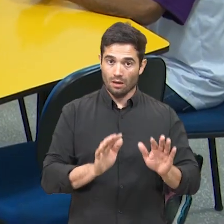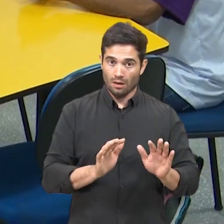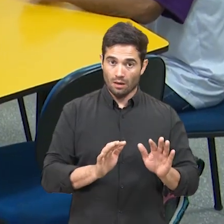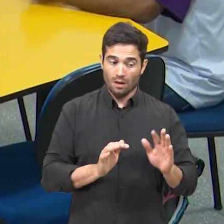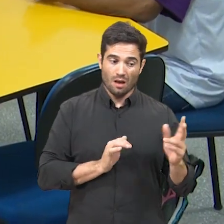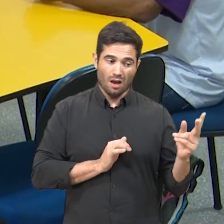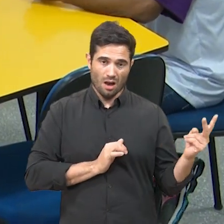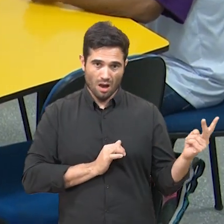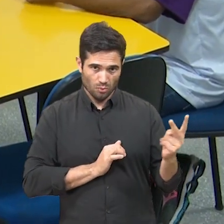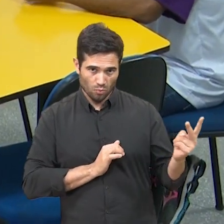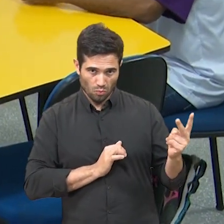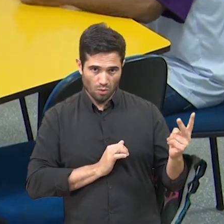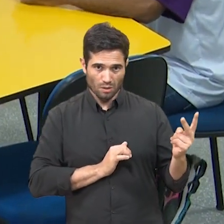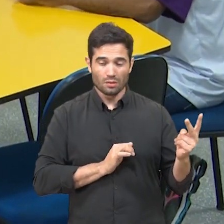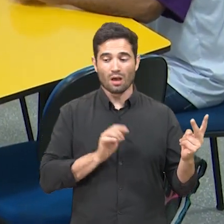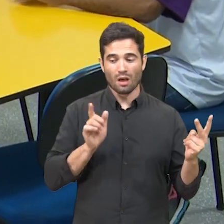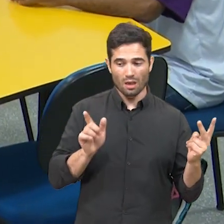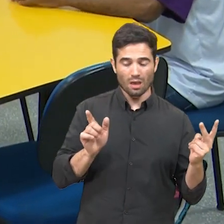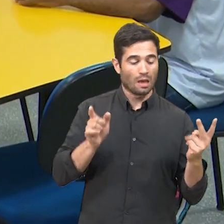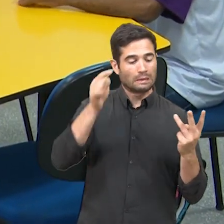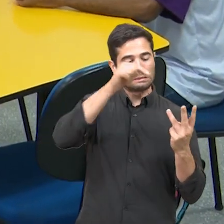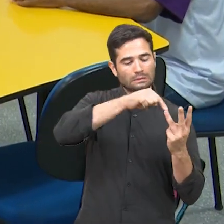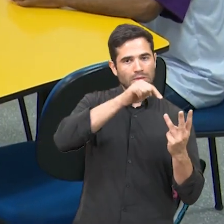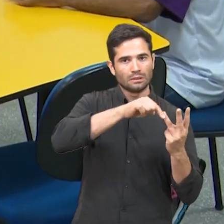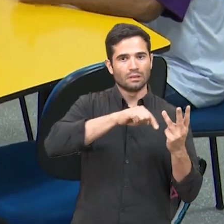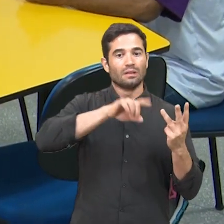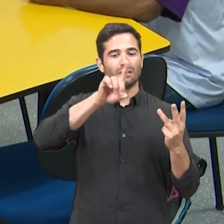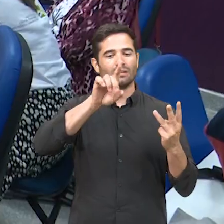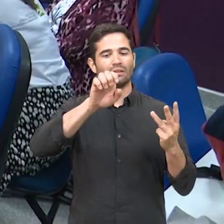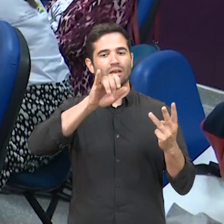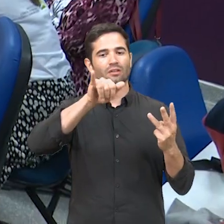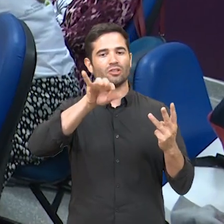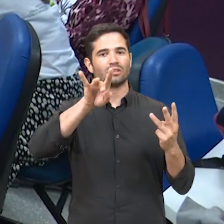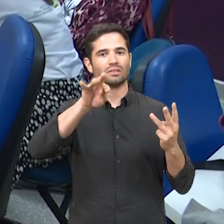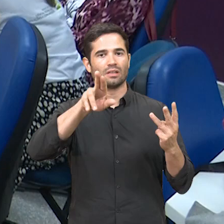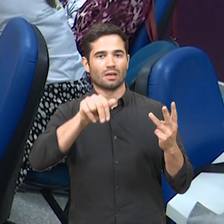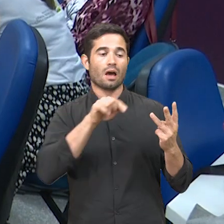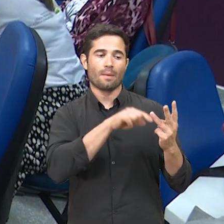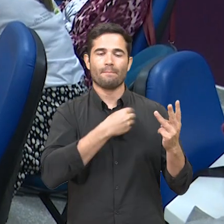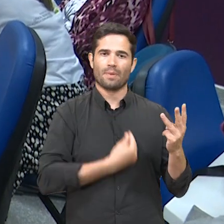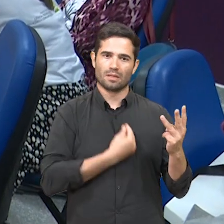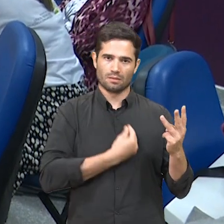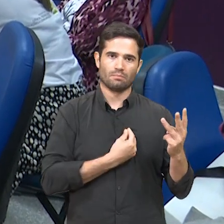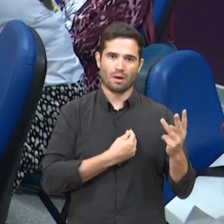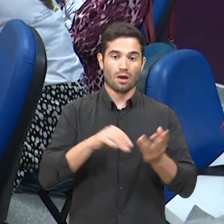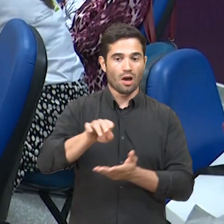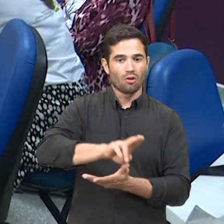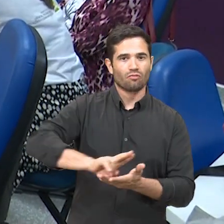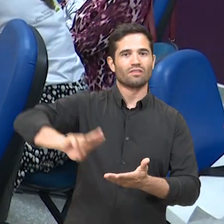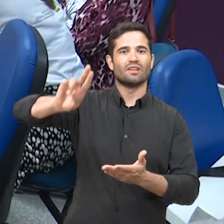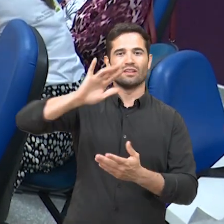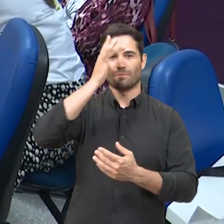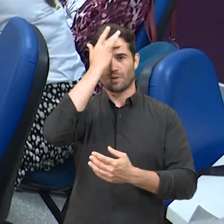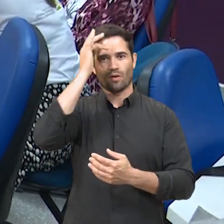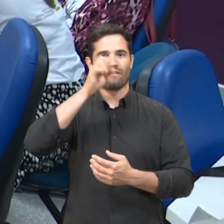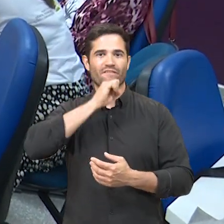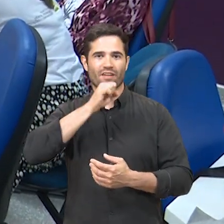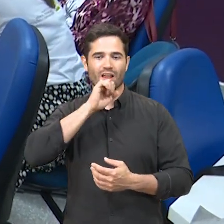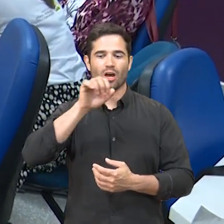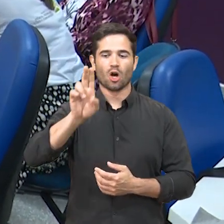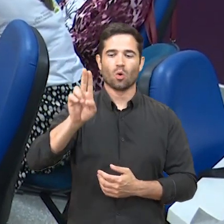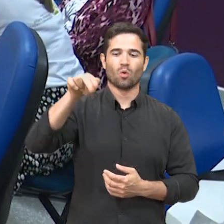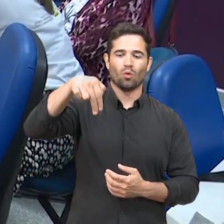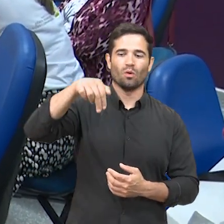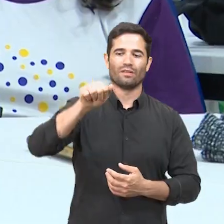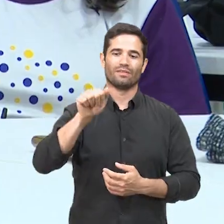Tanto as donas Maria das Dores, Maria Marlúcia e dona Dejacira são participantes da Universidade da Pessoa Idosa da UFMS,